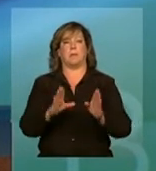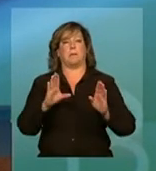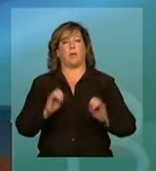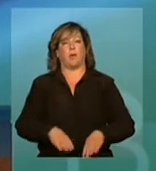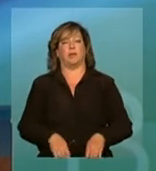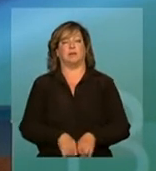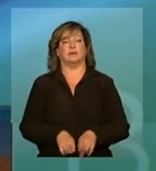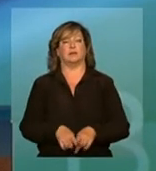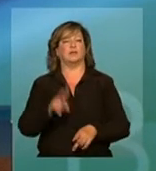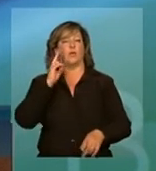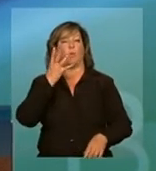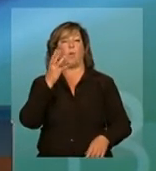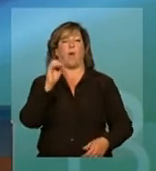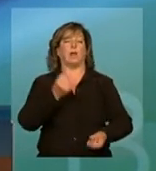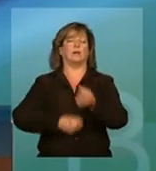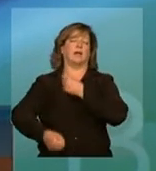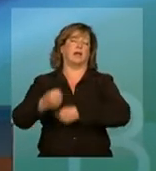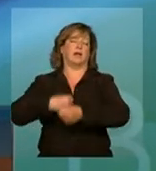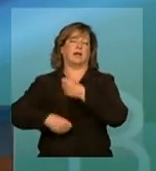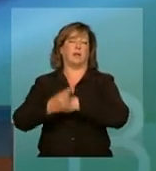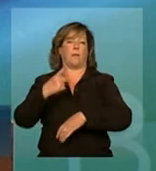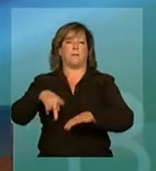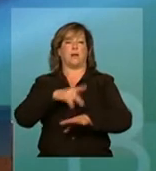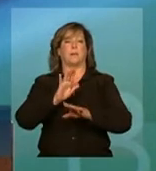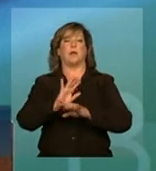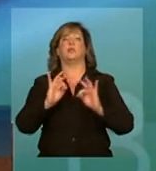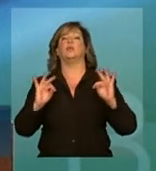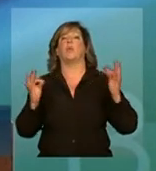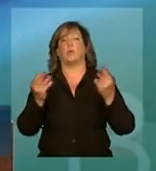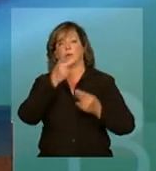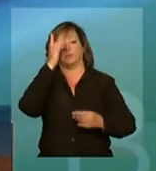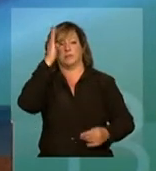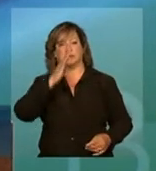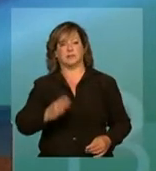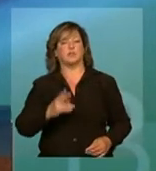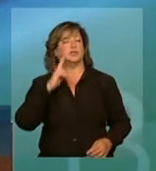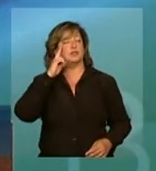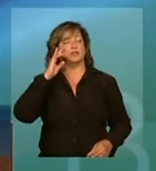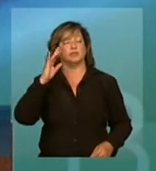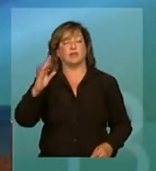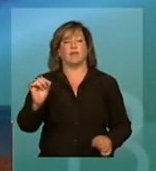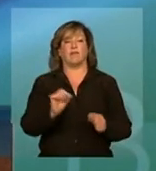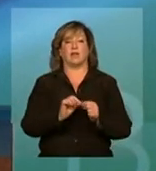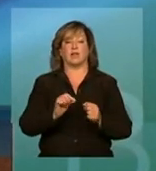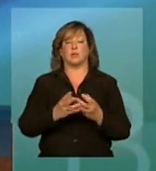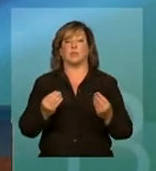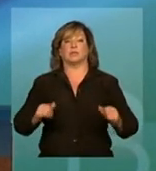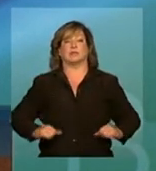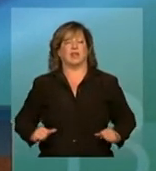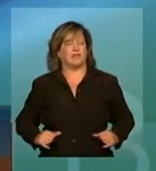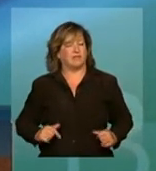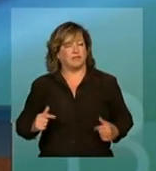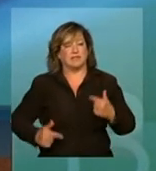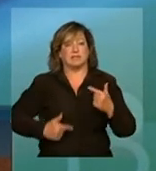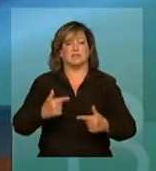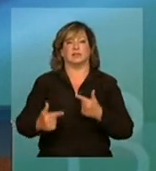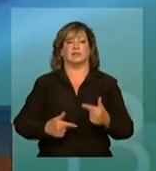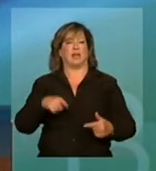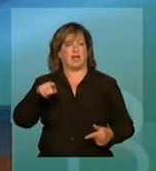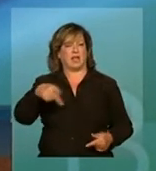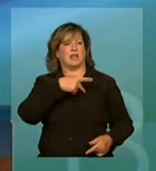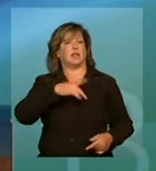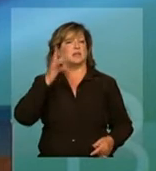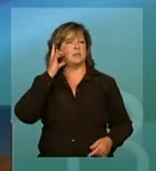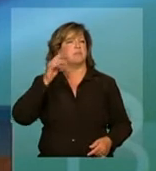Sonhávamos, há 40 anos atrás, com um país para todos os brasileiros. Sonhávamos e fazíamos grandes sacrifícios pessoais, ela muito mais do